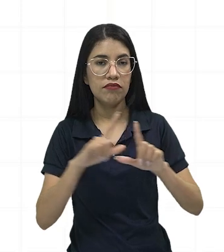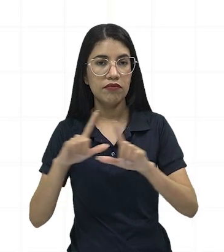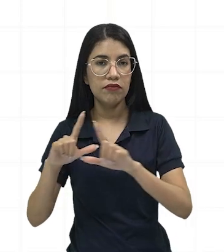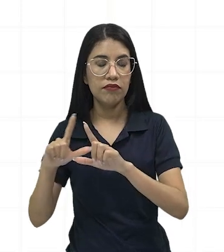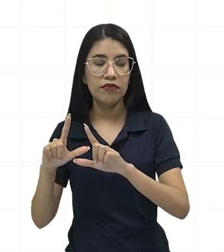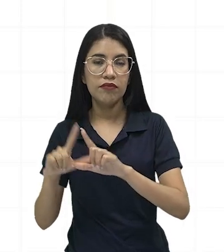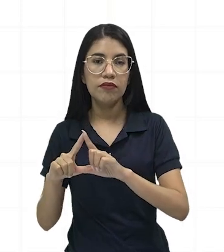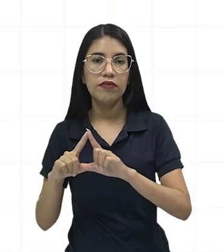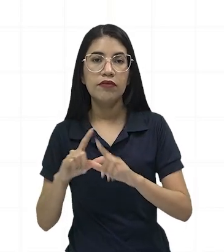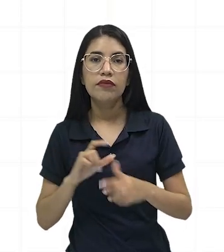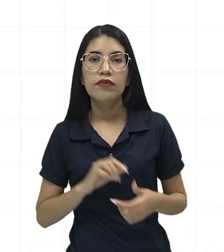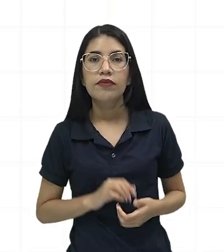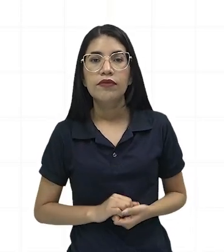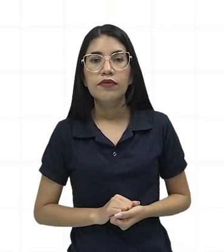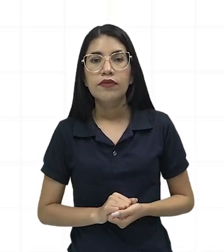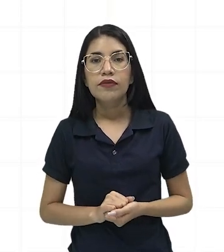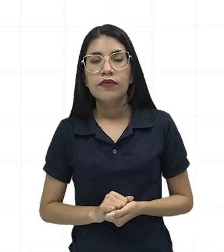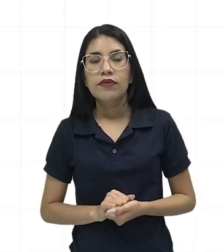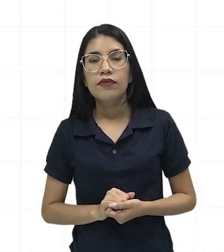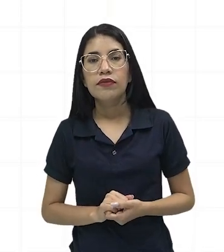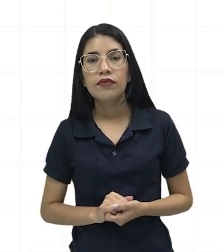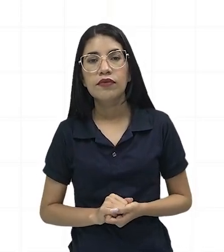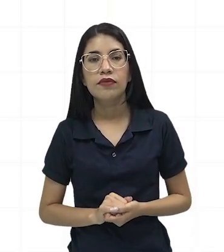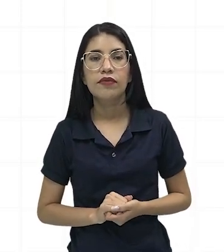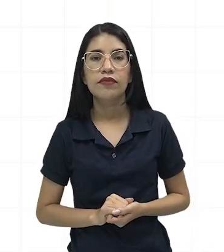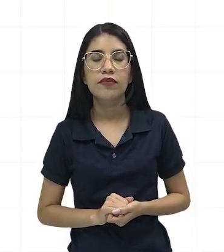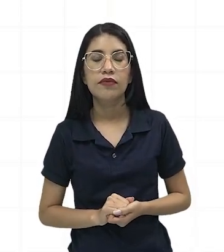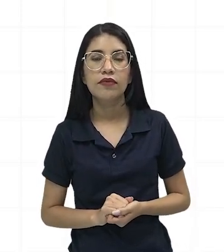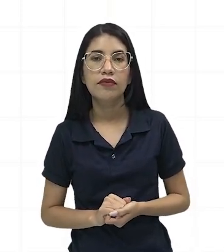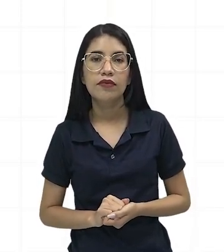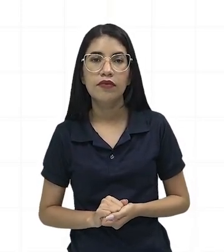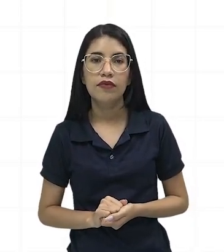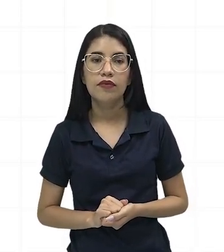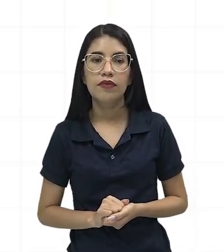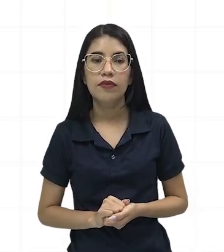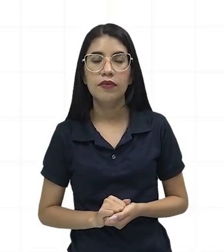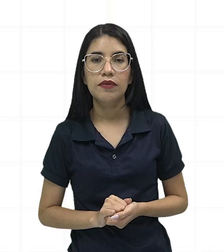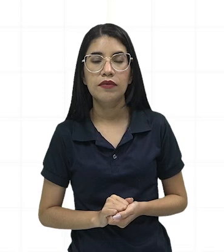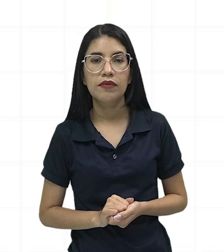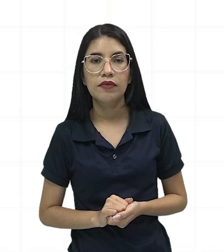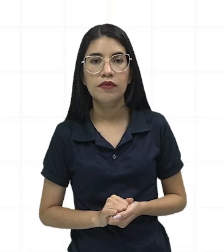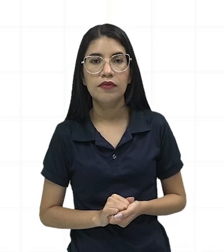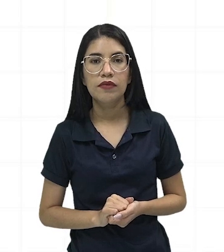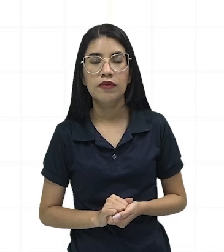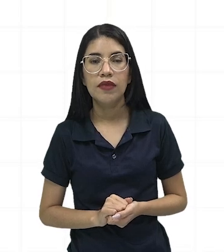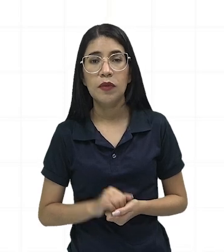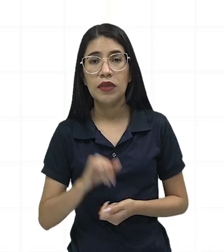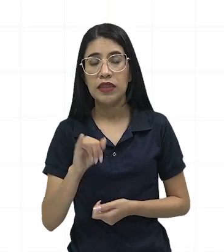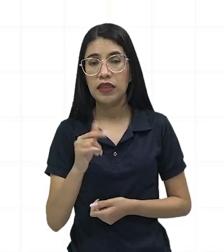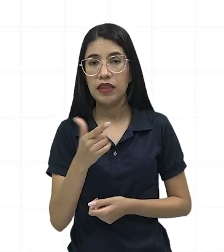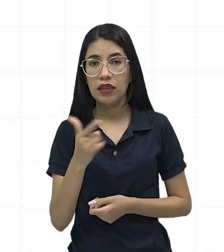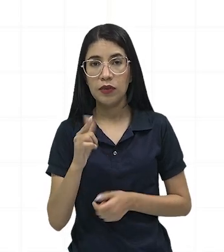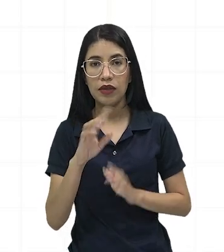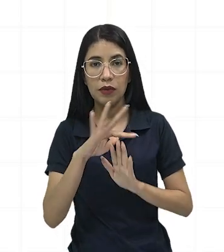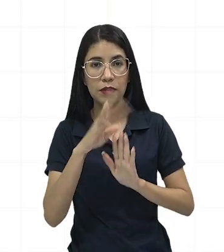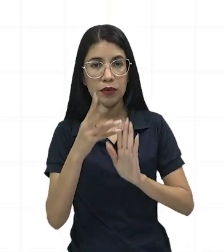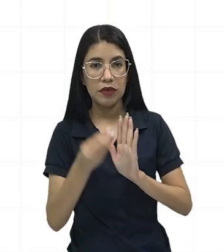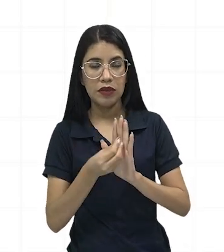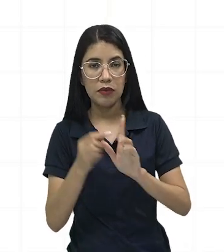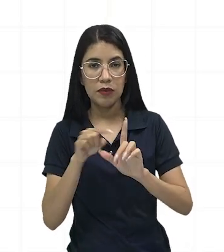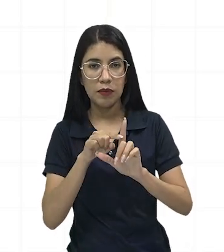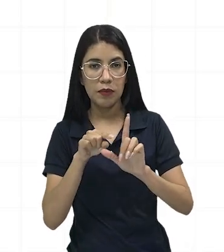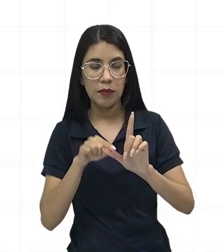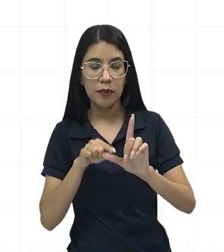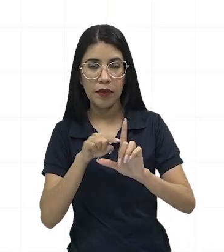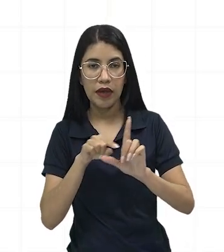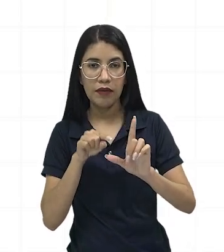né? Muito bem. E aí, com esse símbolo, tá? Se não tivesse aqui esse símbolo,